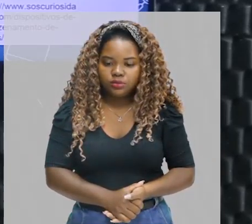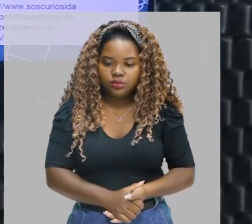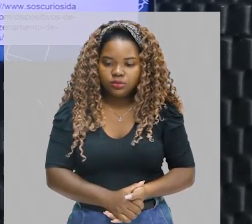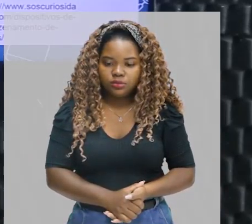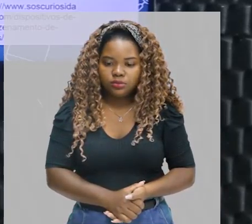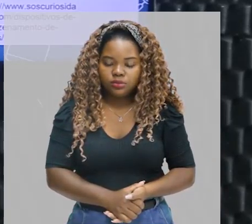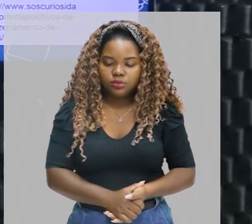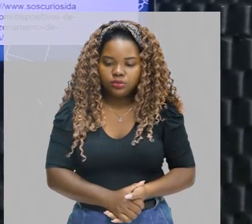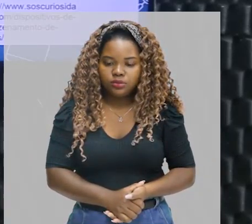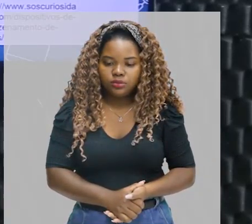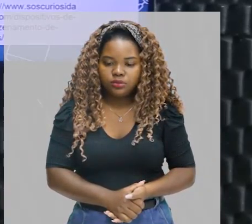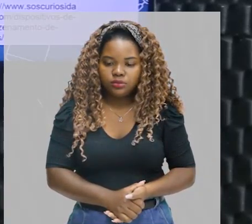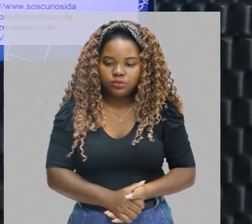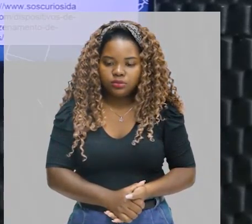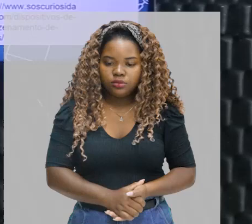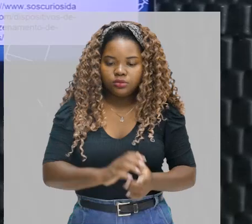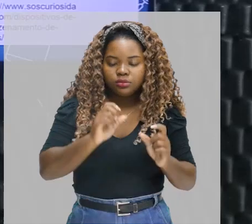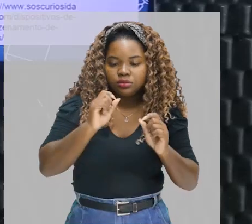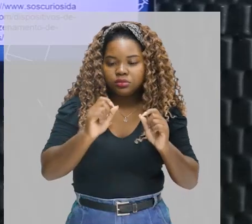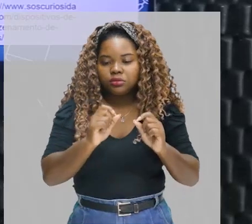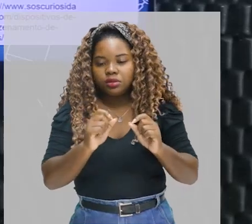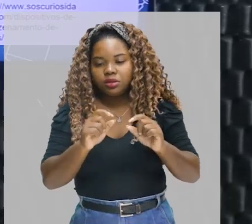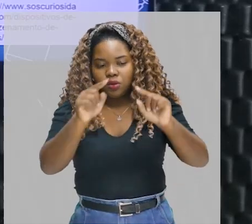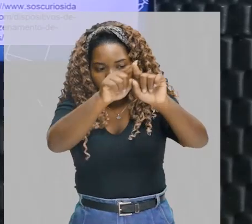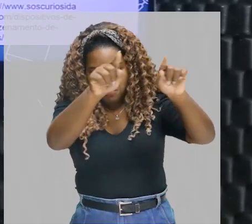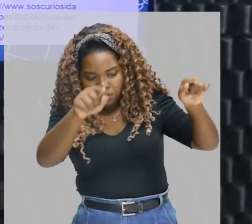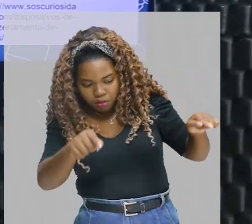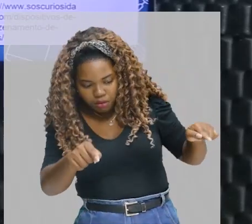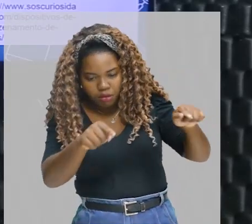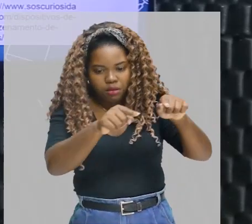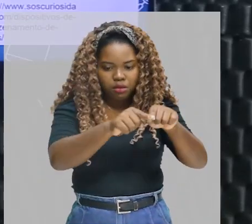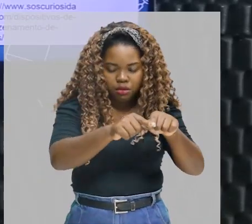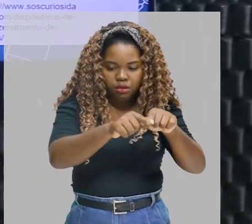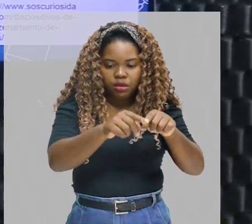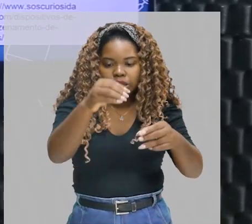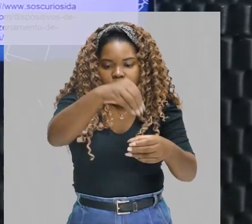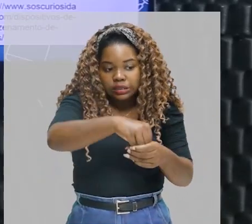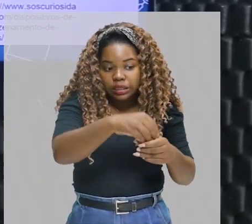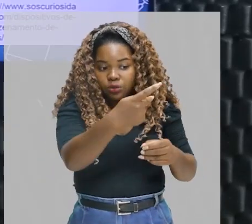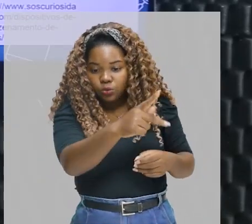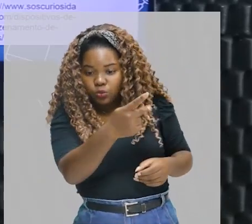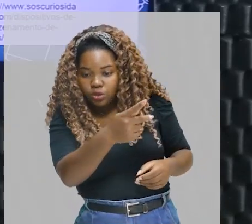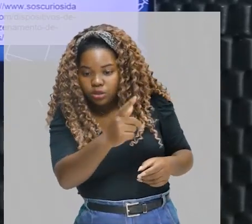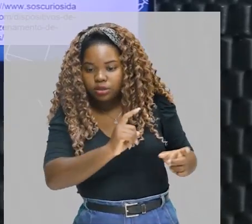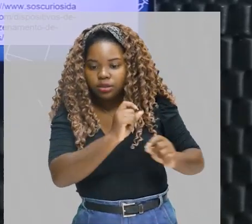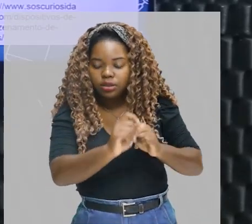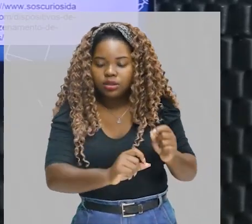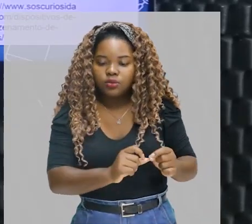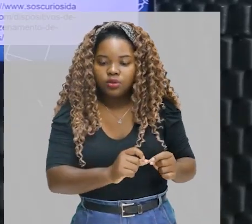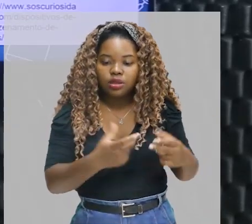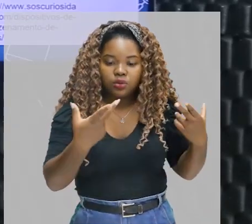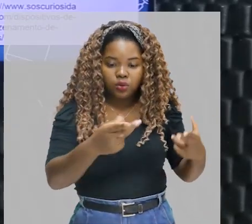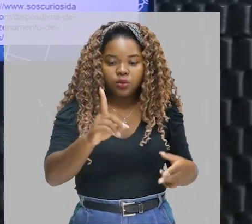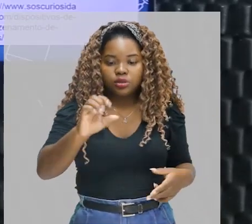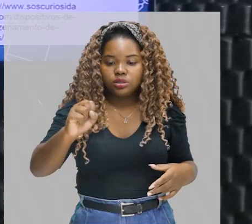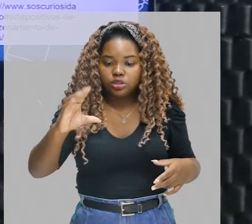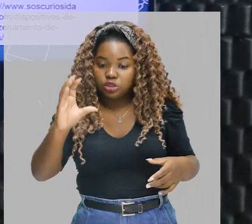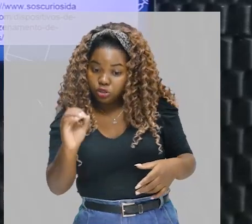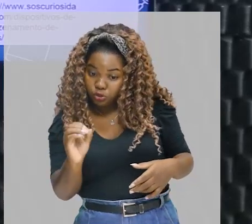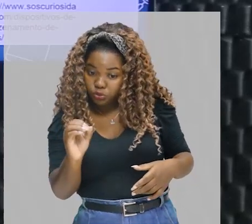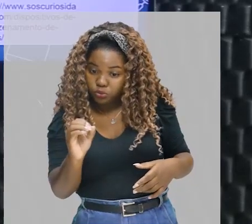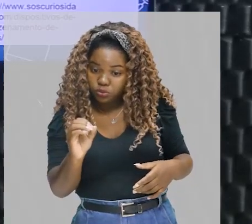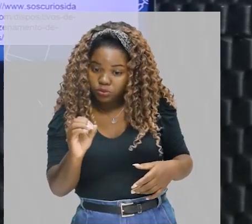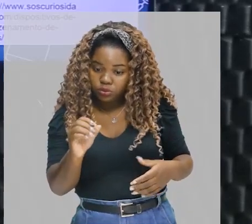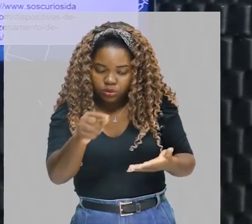ele é assim um pouco quadrado. Dentro dele tem algo semelhante a um disco, né? Ele é